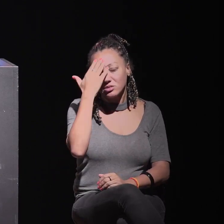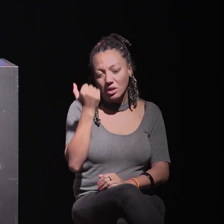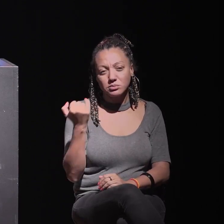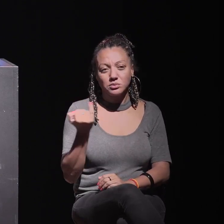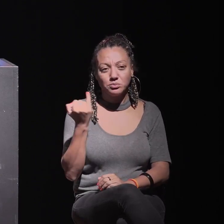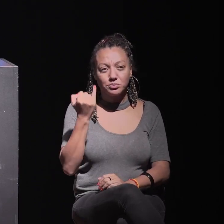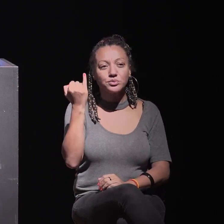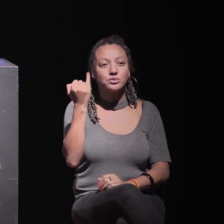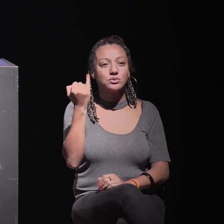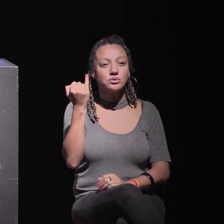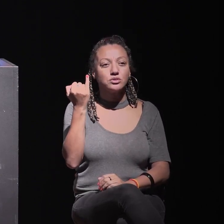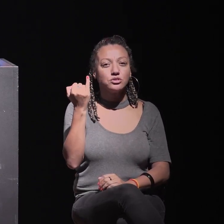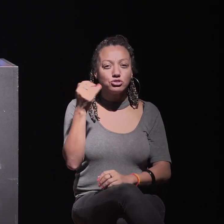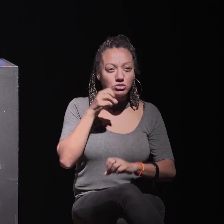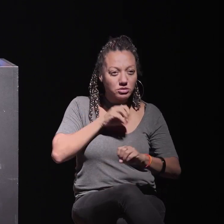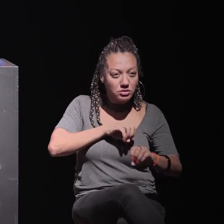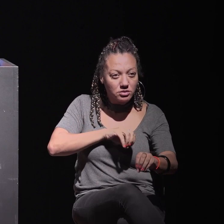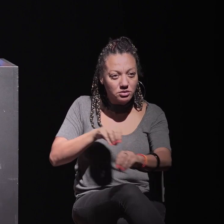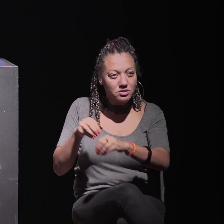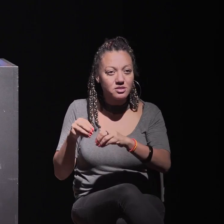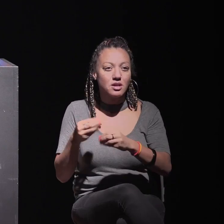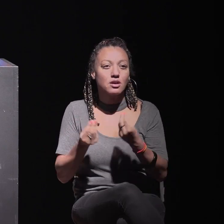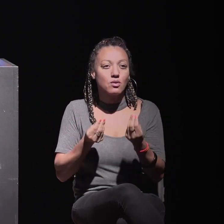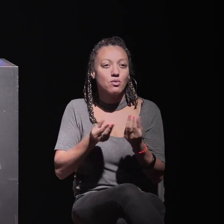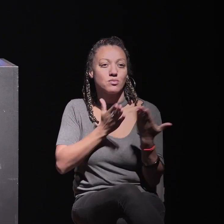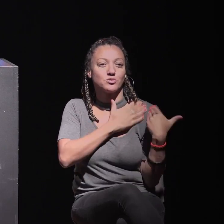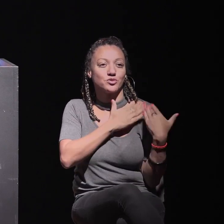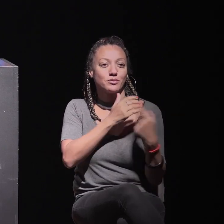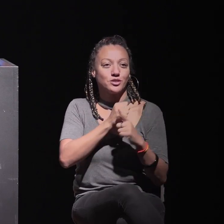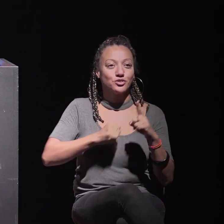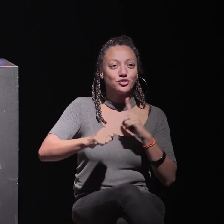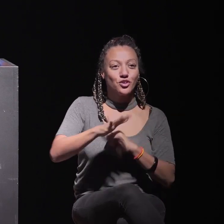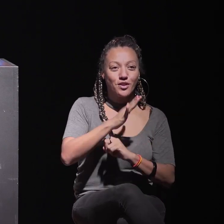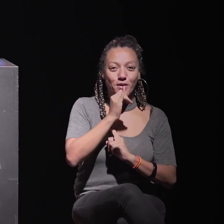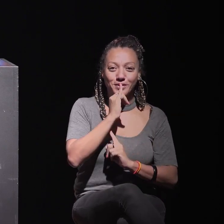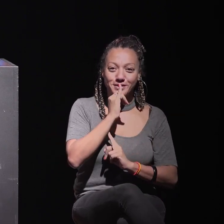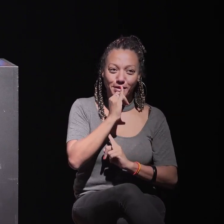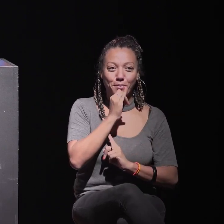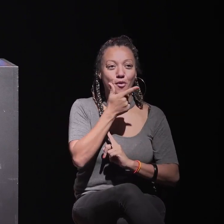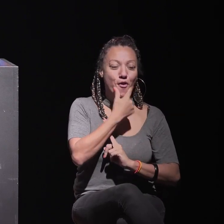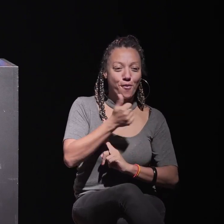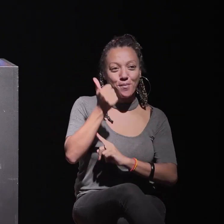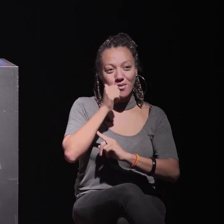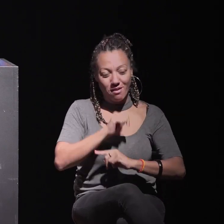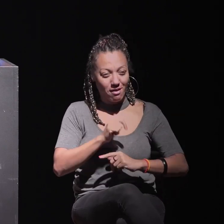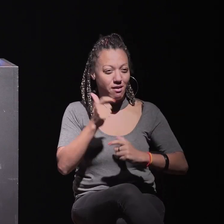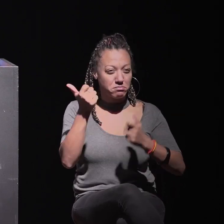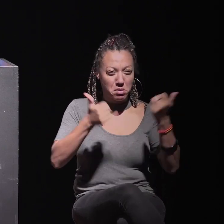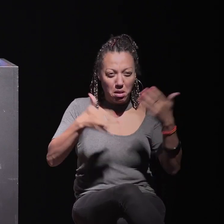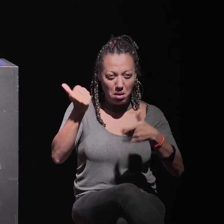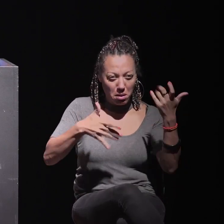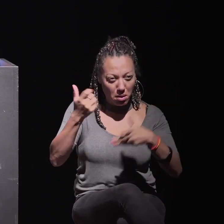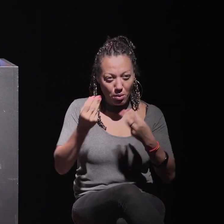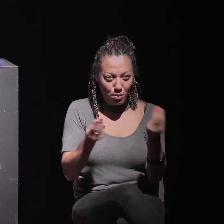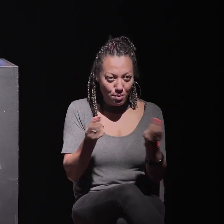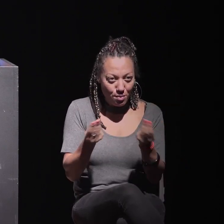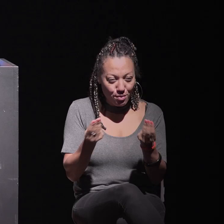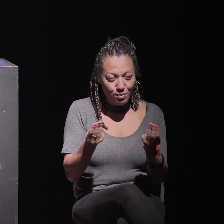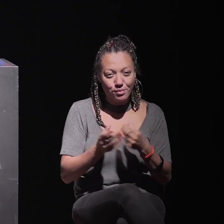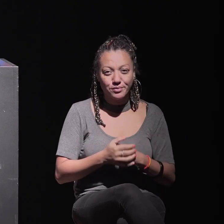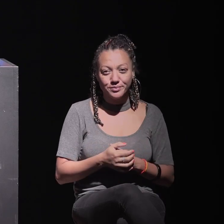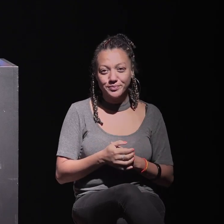a meninos e meninas. Principalmente, eu trabalho com a educação infantil com as brincadeiras. Né? A gente percebe que ainda